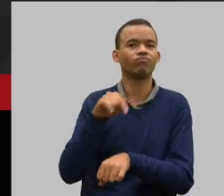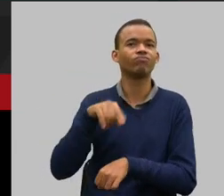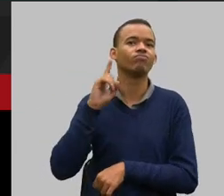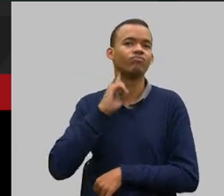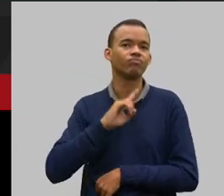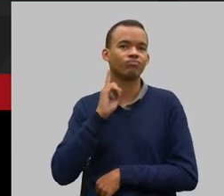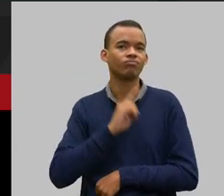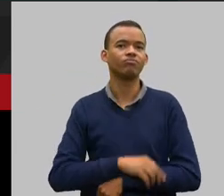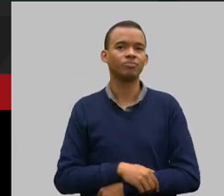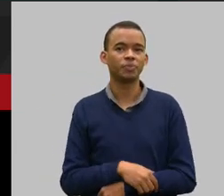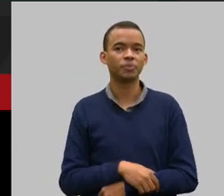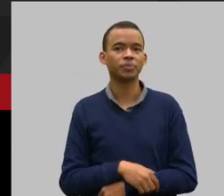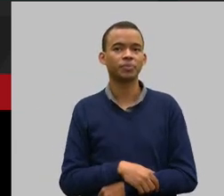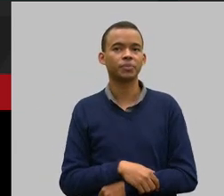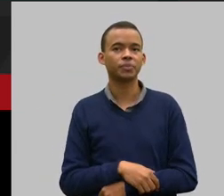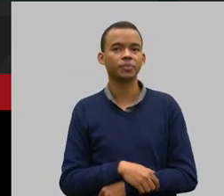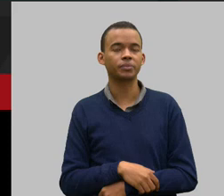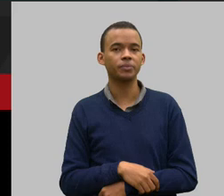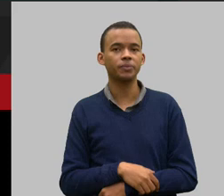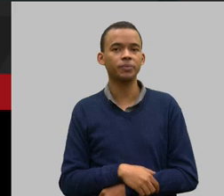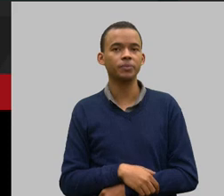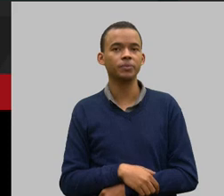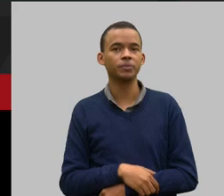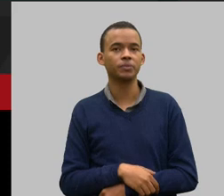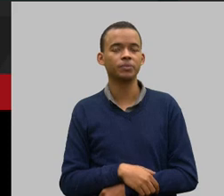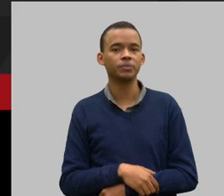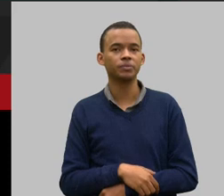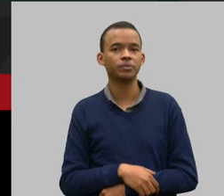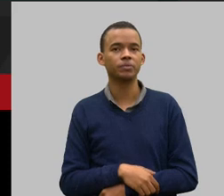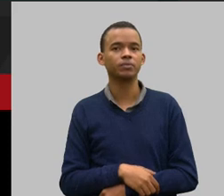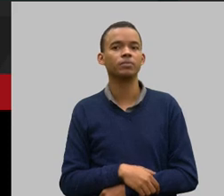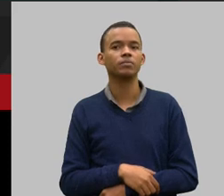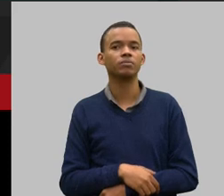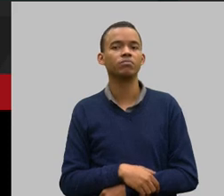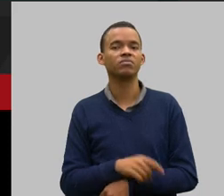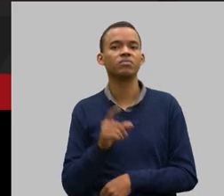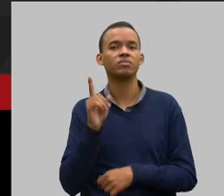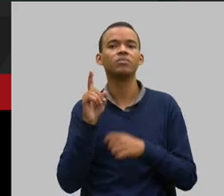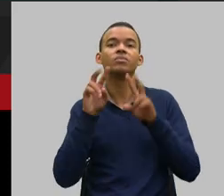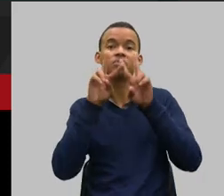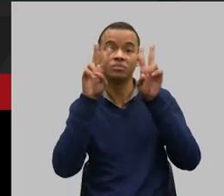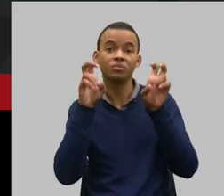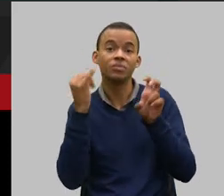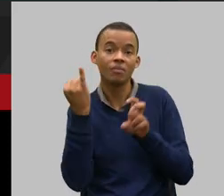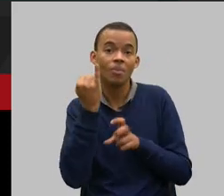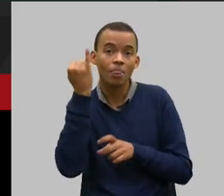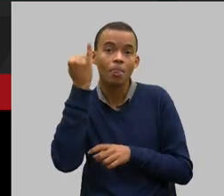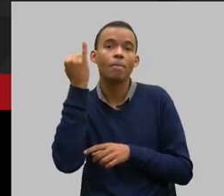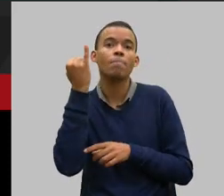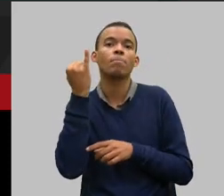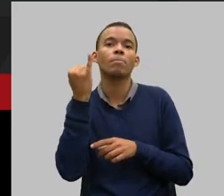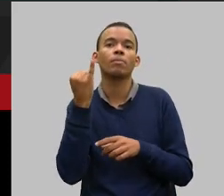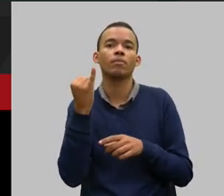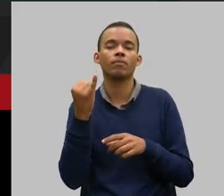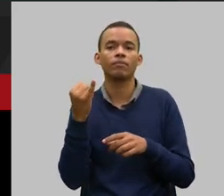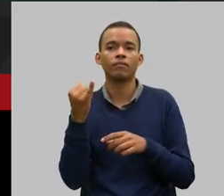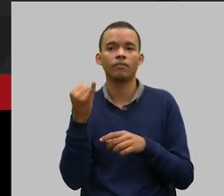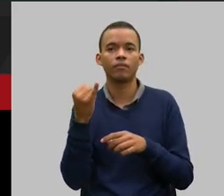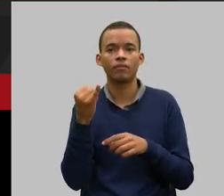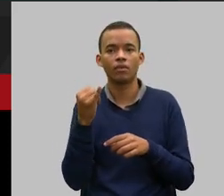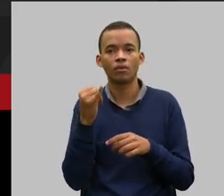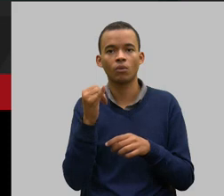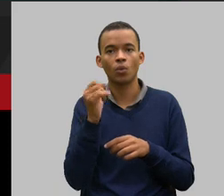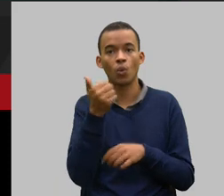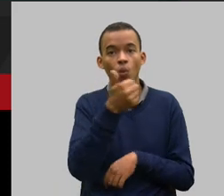importante quando eu falo que da marca de 11 bilhões de investimentos que eram atraídos nós